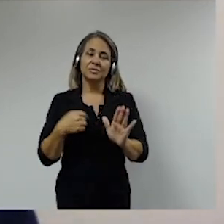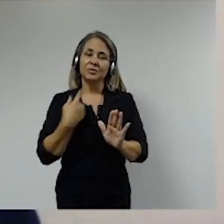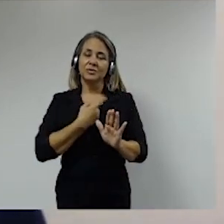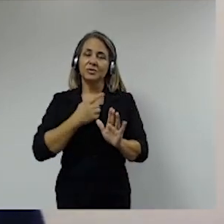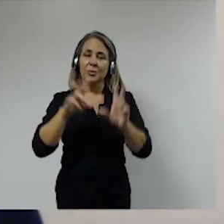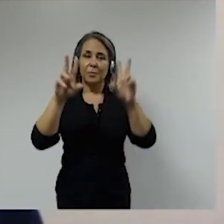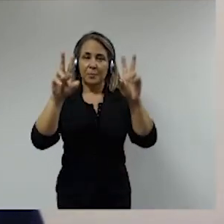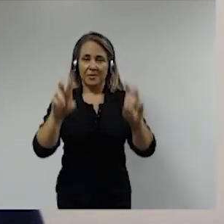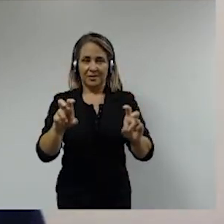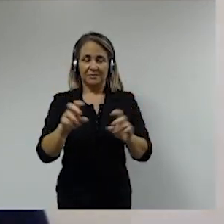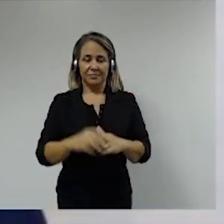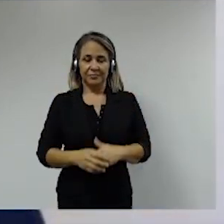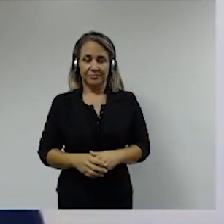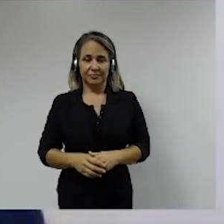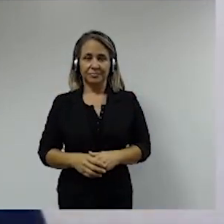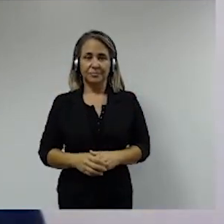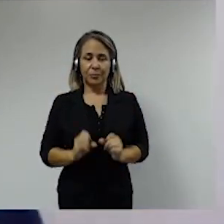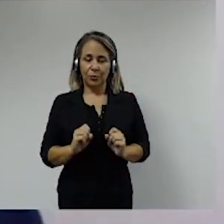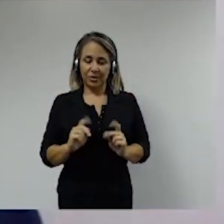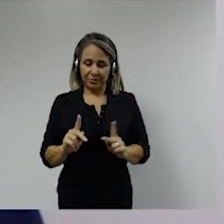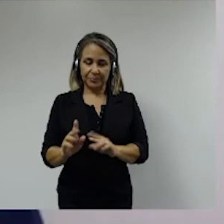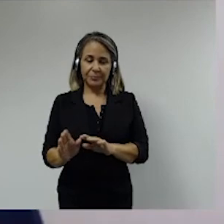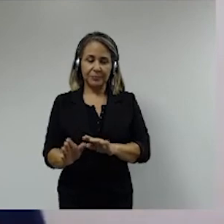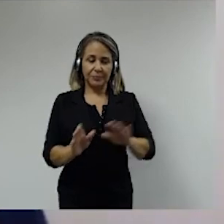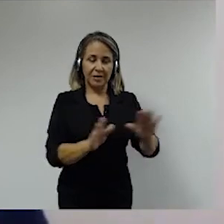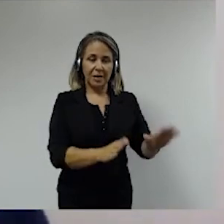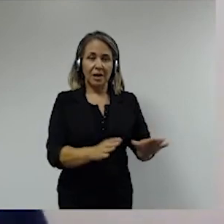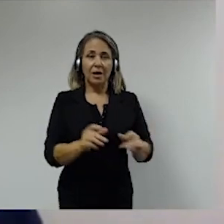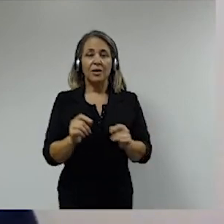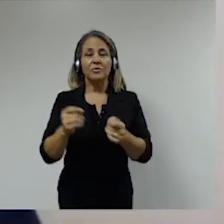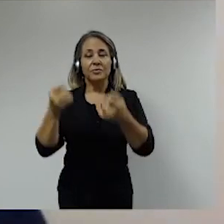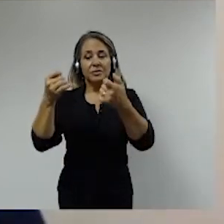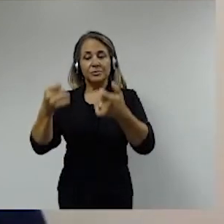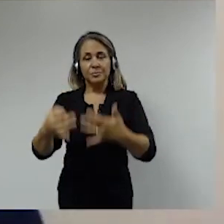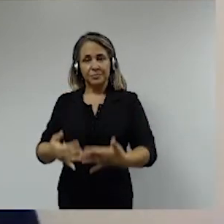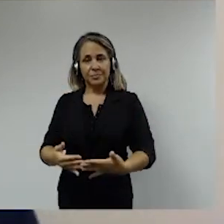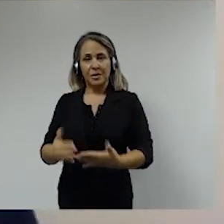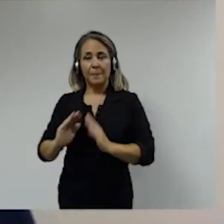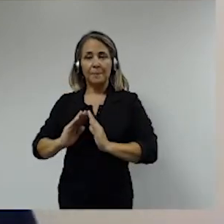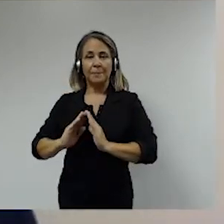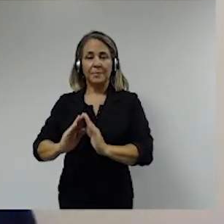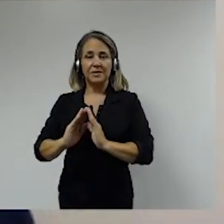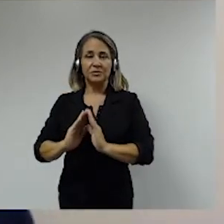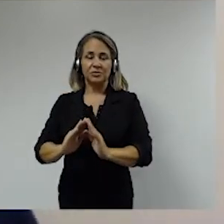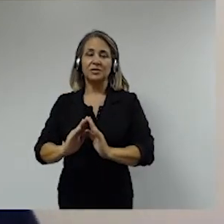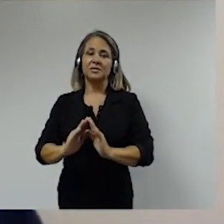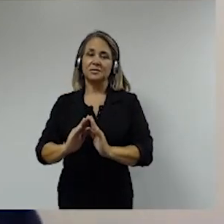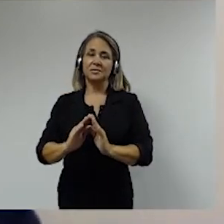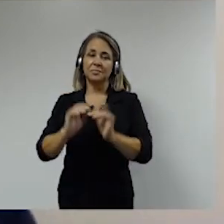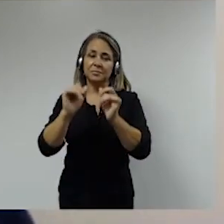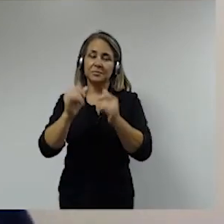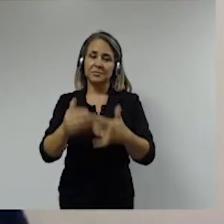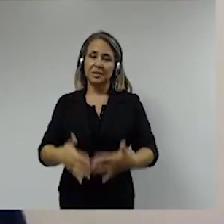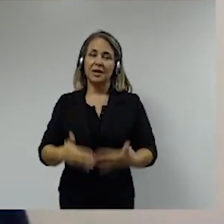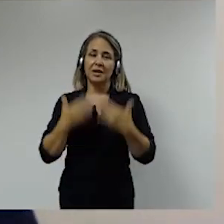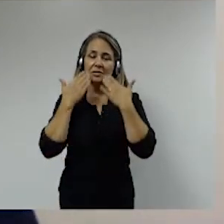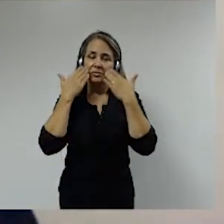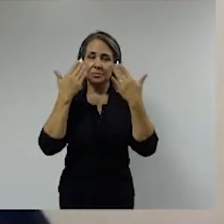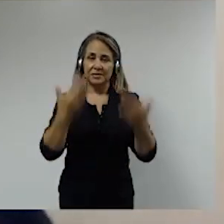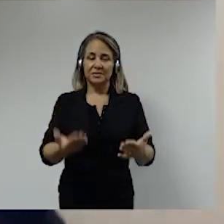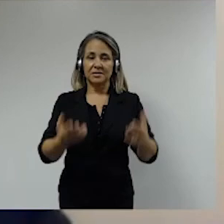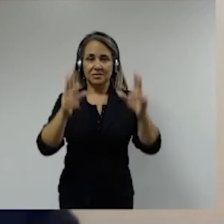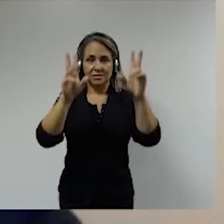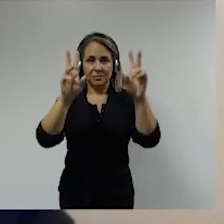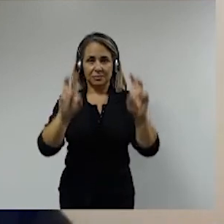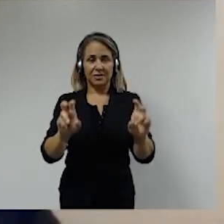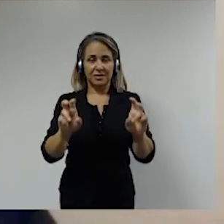painel. Muito bem. O que nos foi disponibilizado, nos foi solicitado a título de apresentação desse